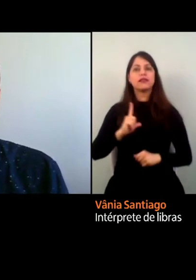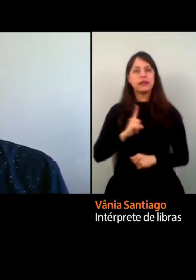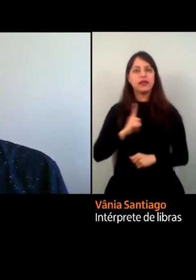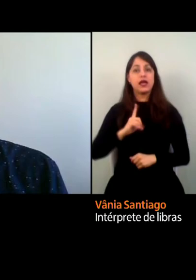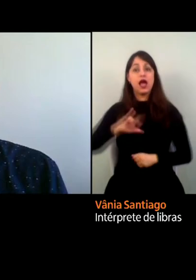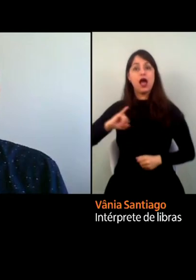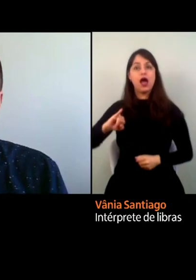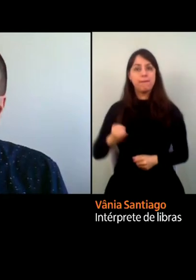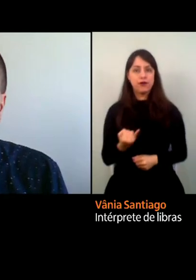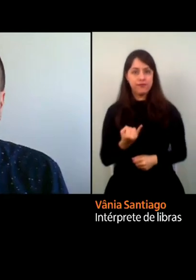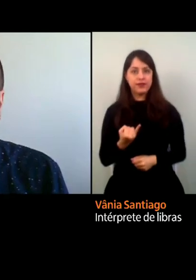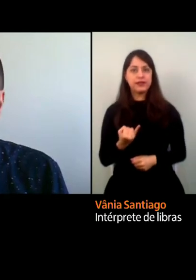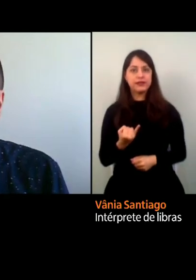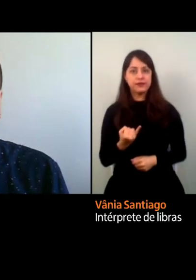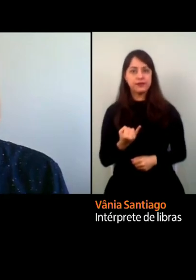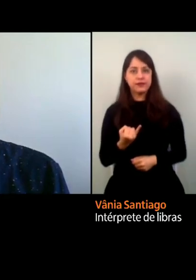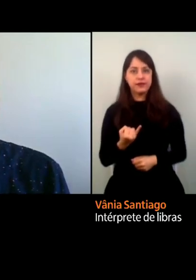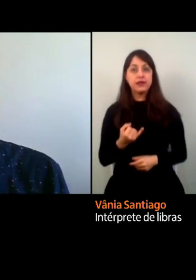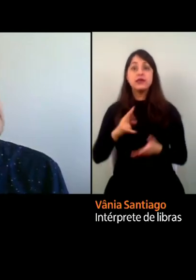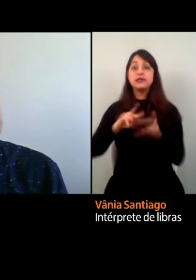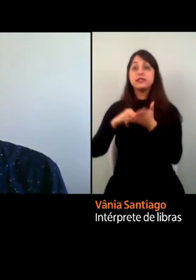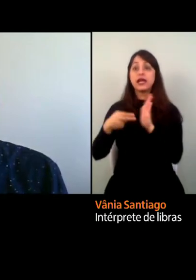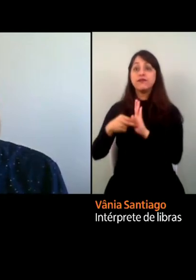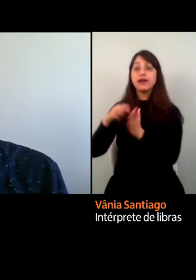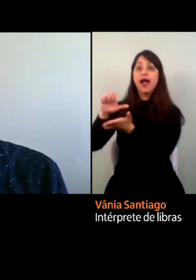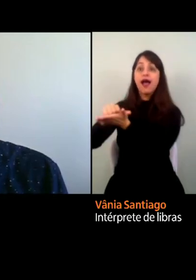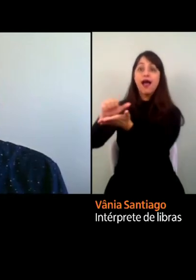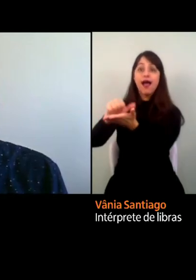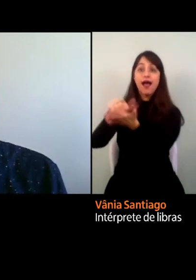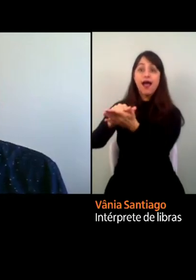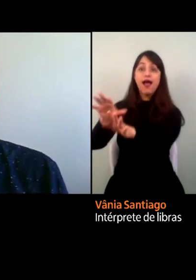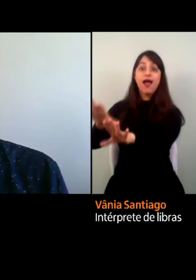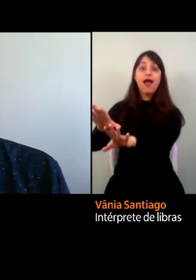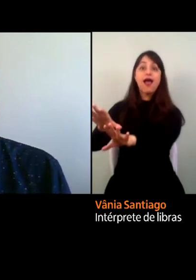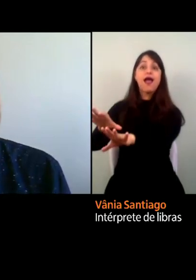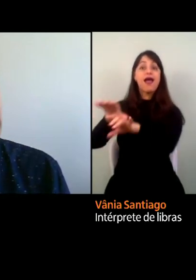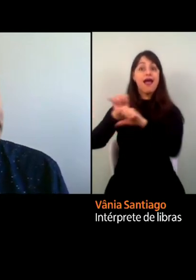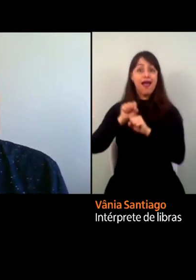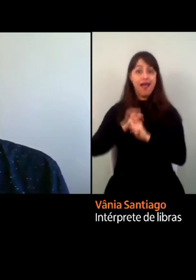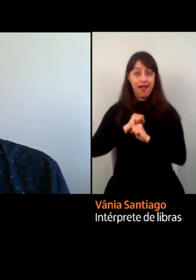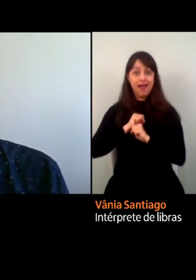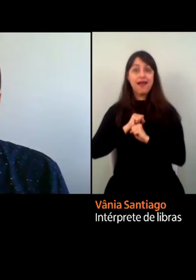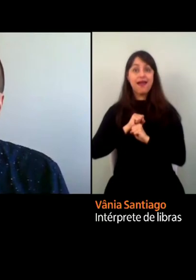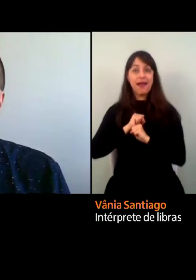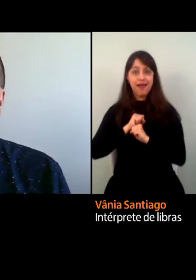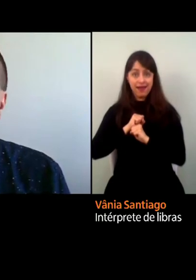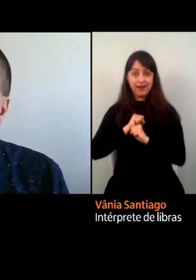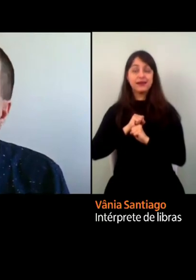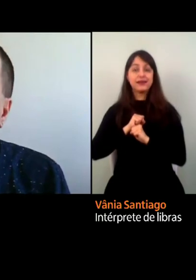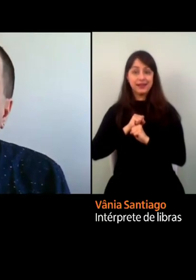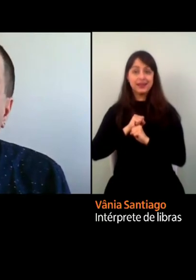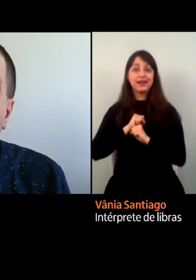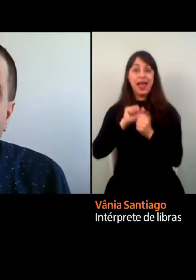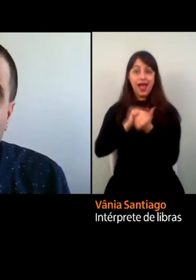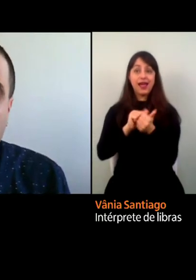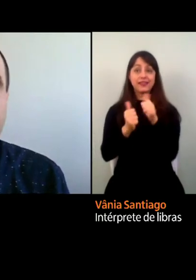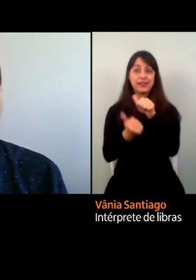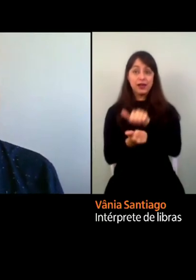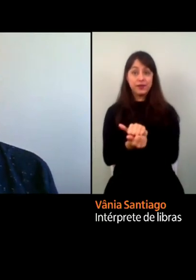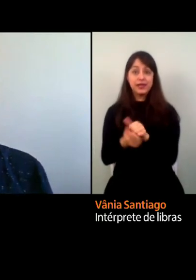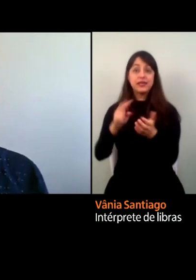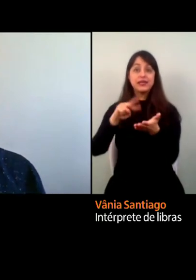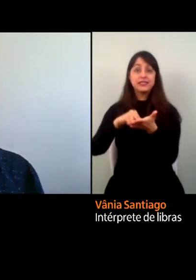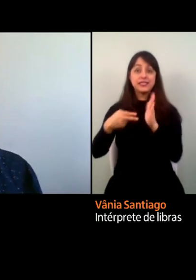que a reapropriação de arquivos é puro marxismo cultural, a expropriação dos meios de